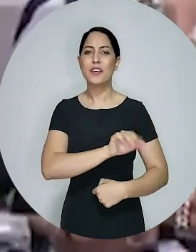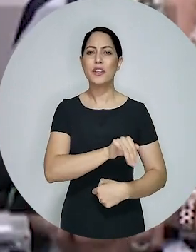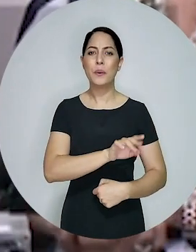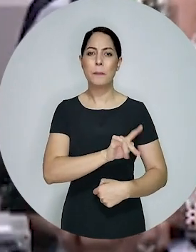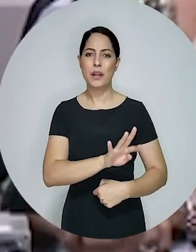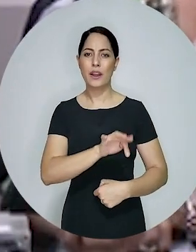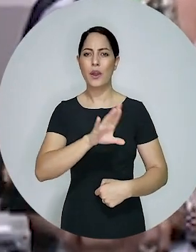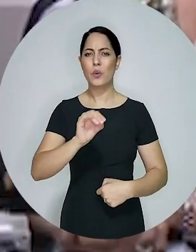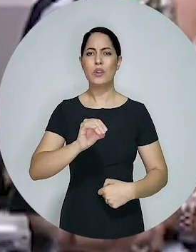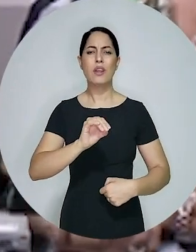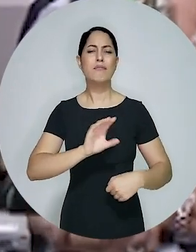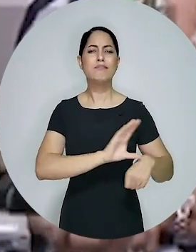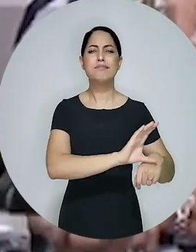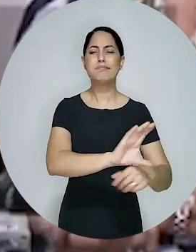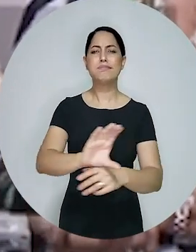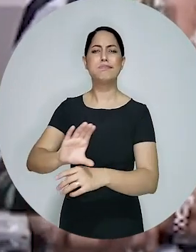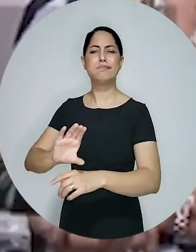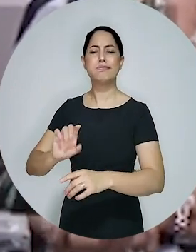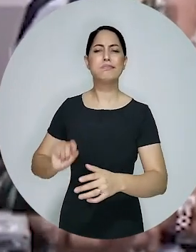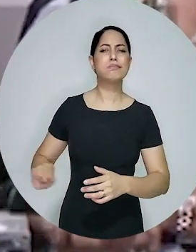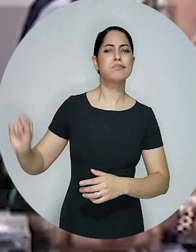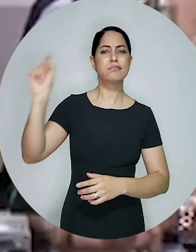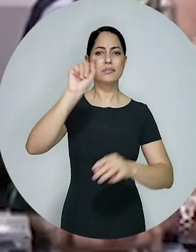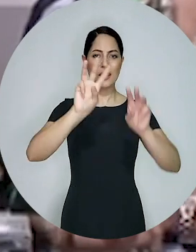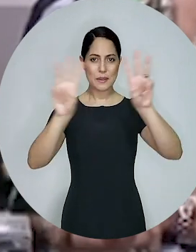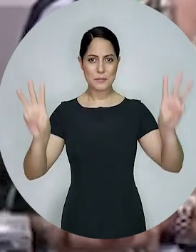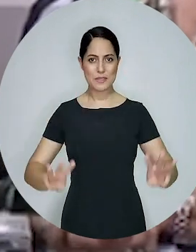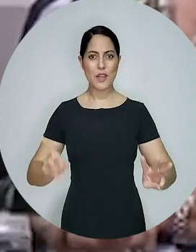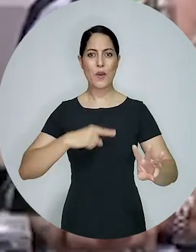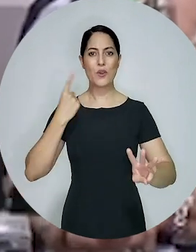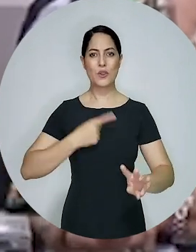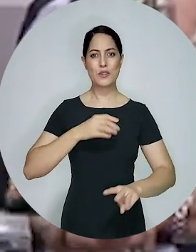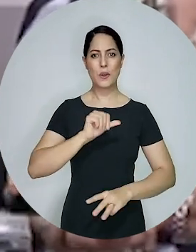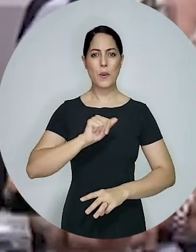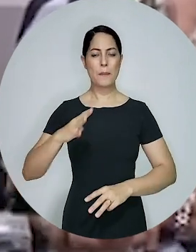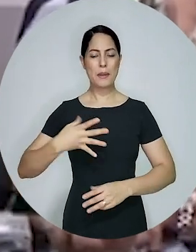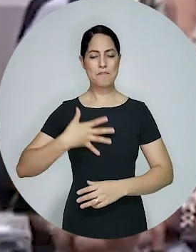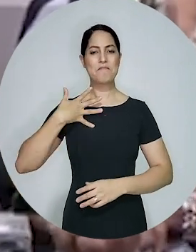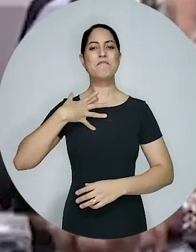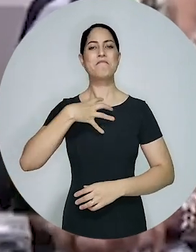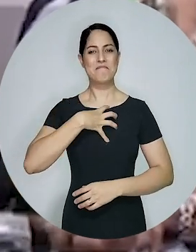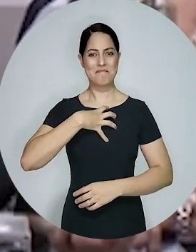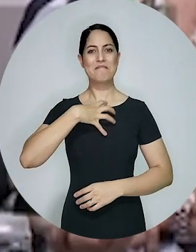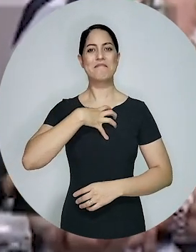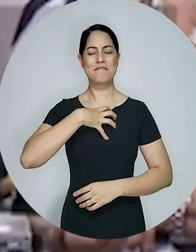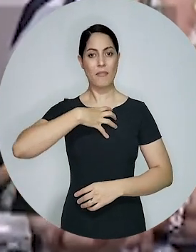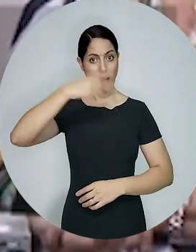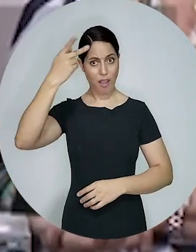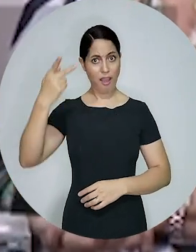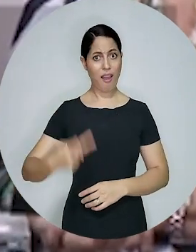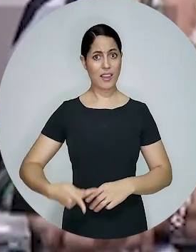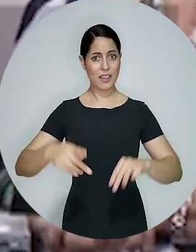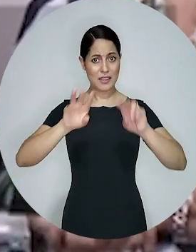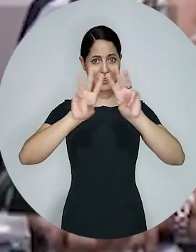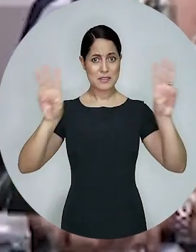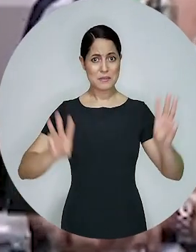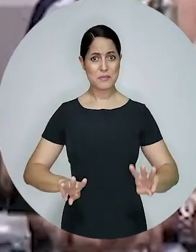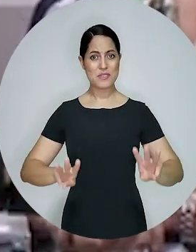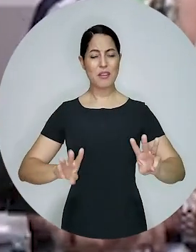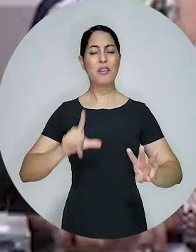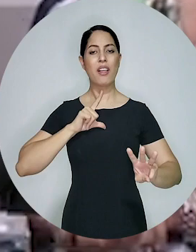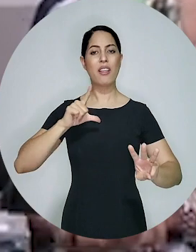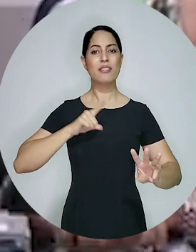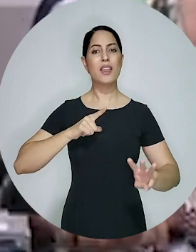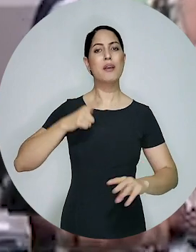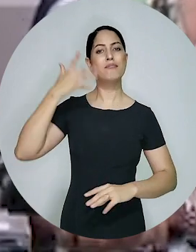capital histórica desse país. Então, nesse museu, meus amigos, a Ordem tem muito orgulho. Nesse museu também estão